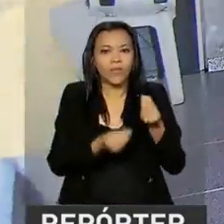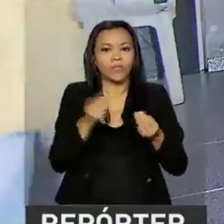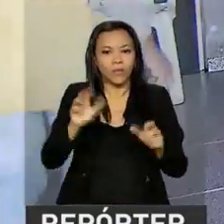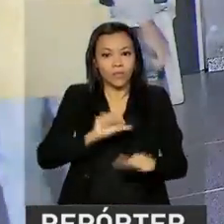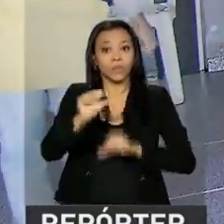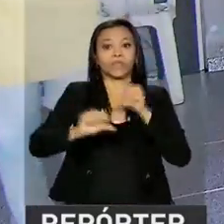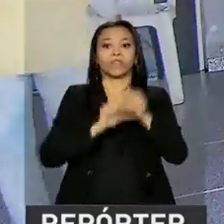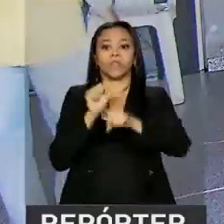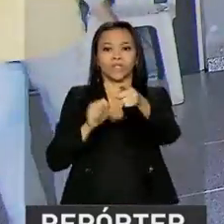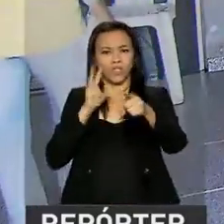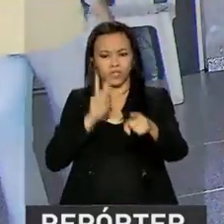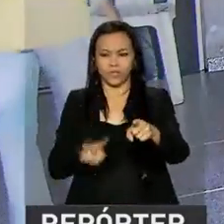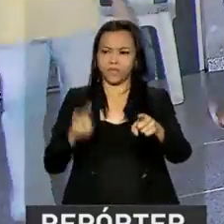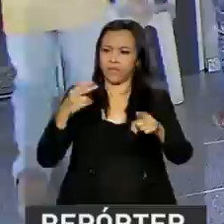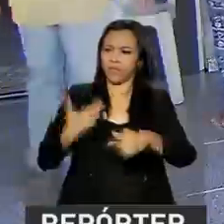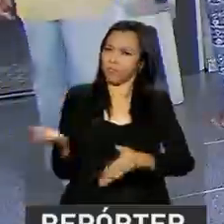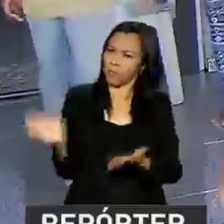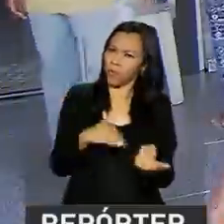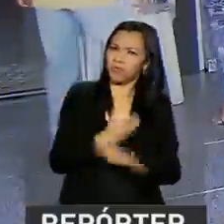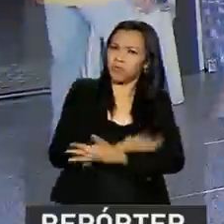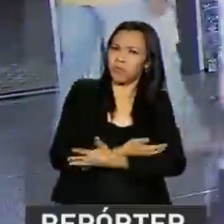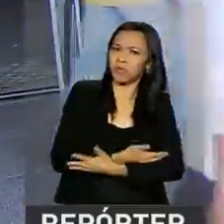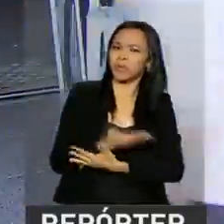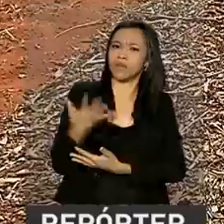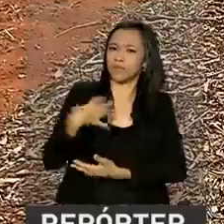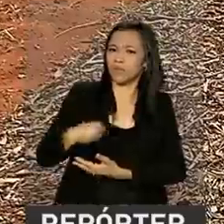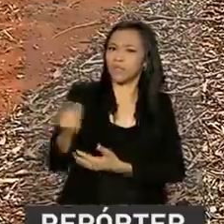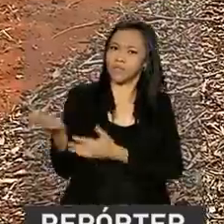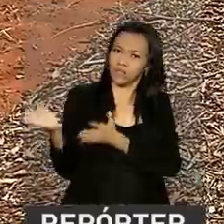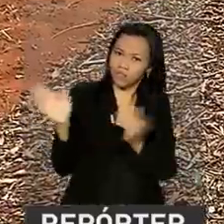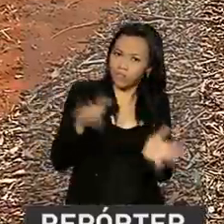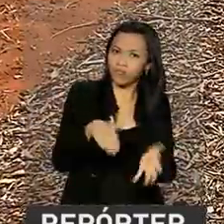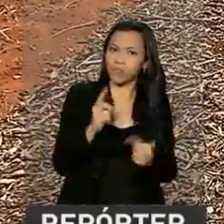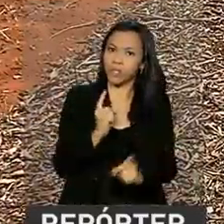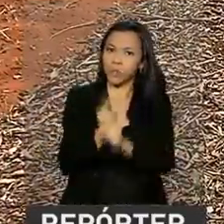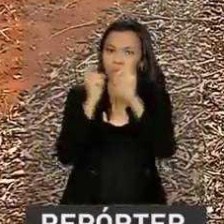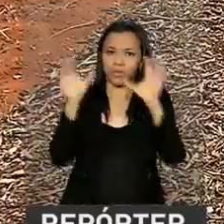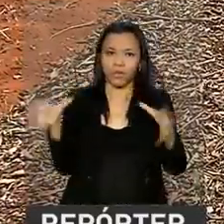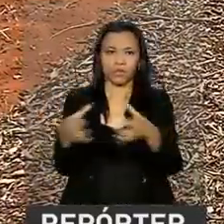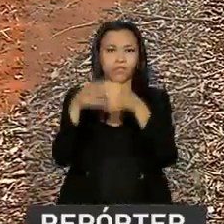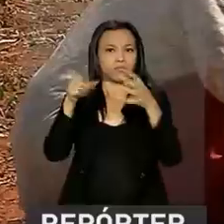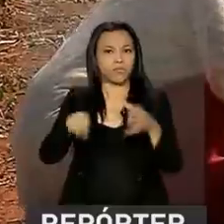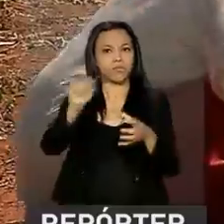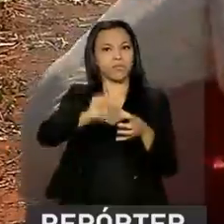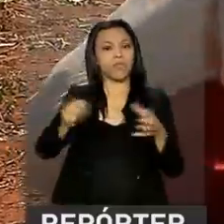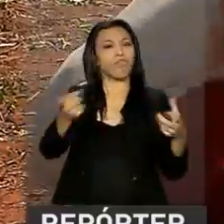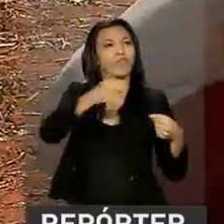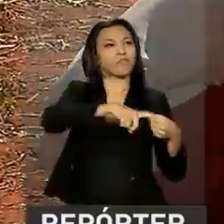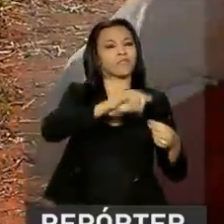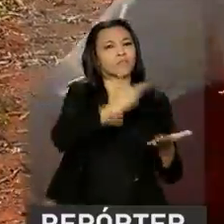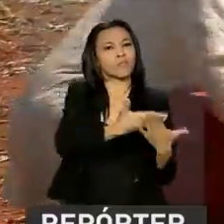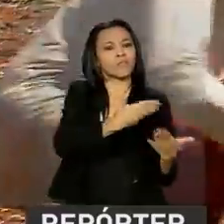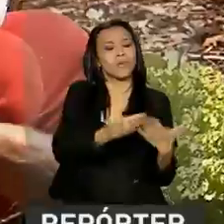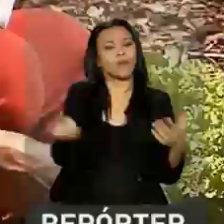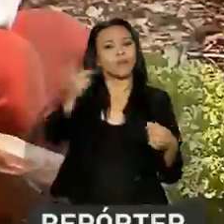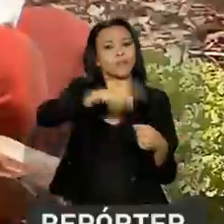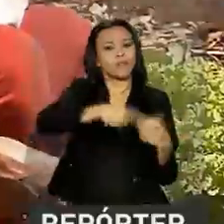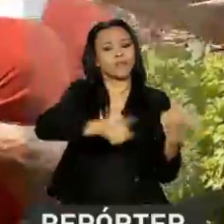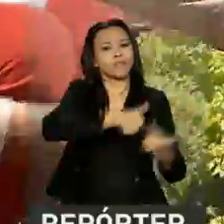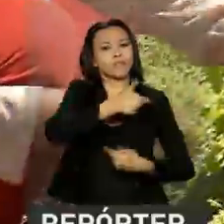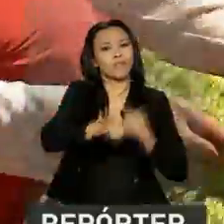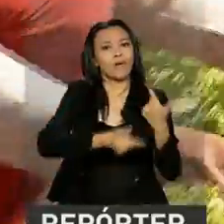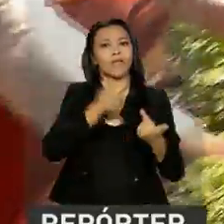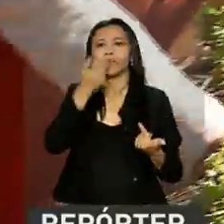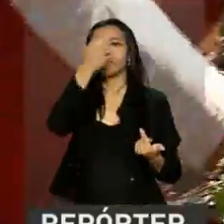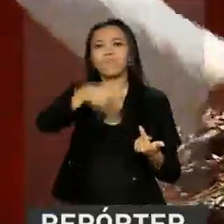vir com a família pode vir com os nenéns jovens que estão voltando encontrando um caminho no estudo voltando para trabalhar junto quer dier percebendo que